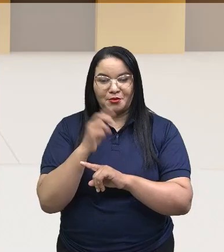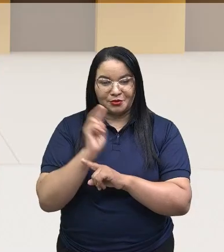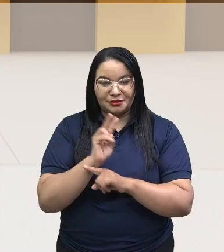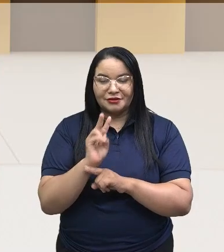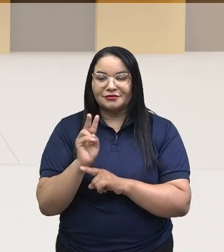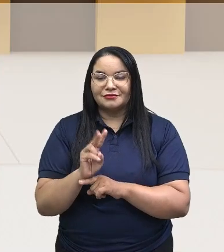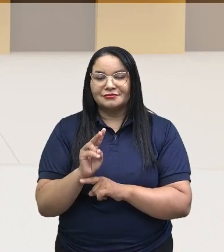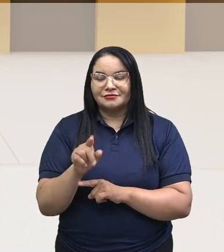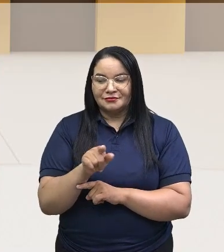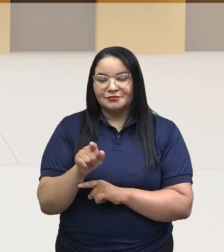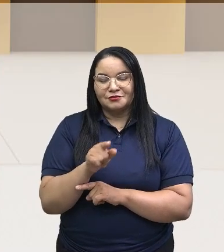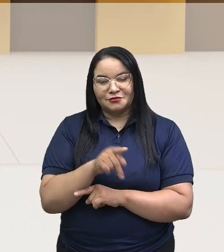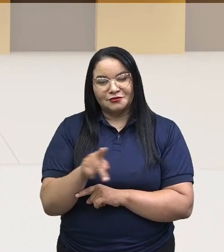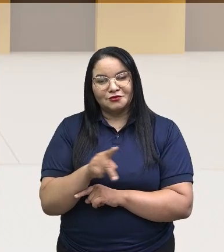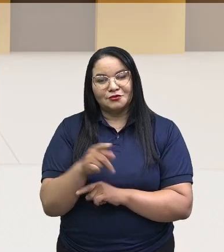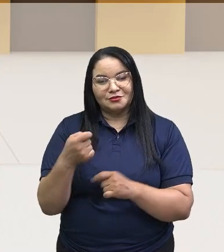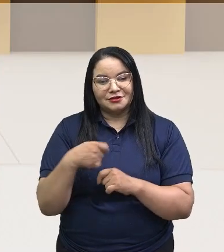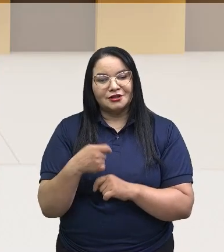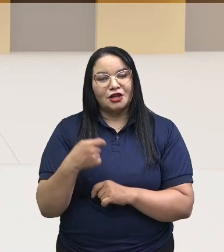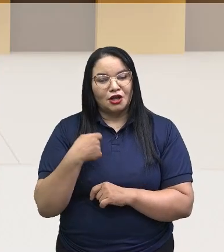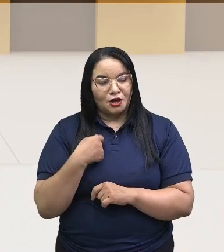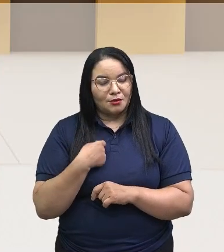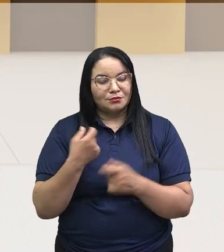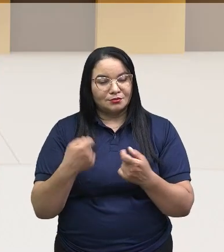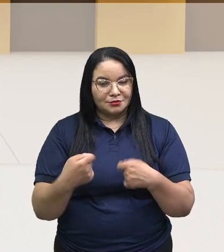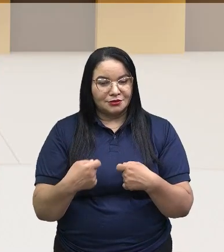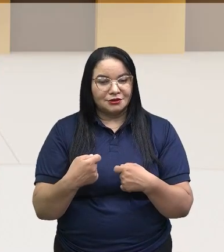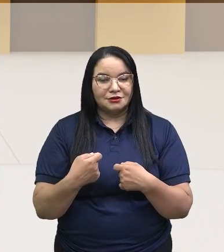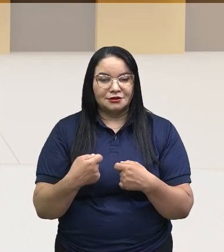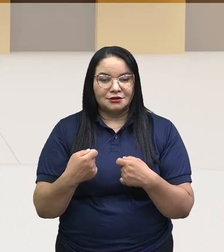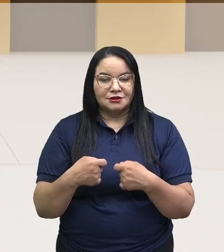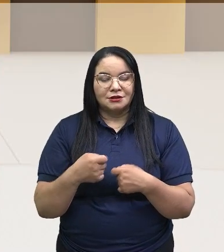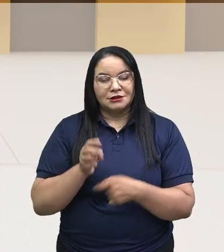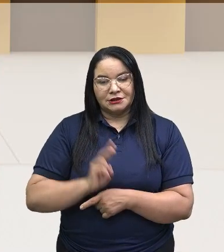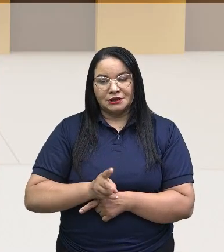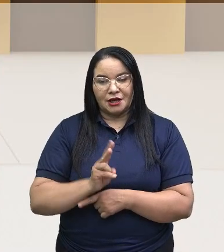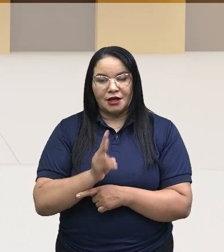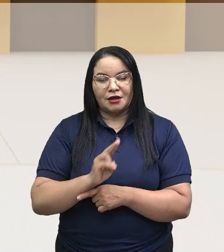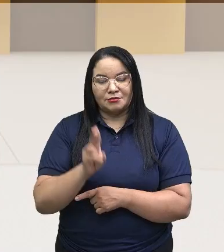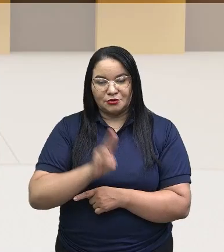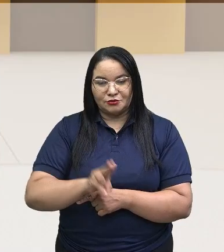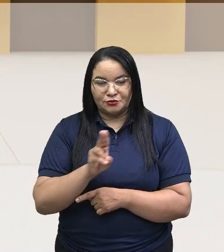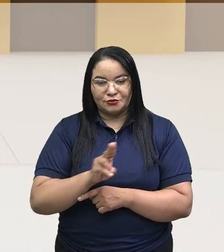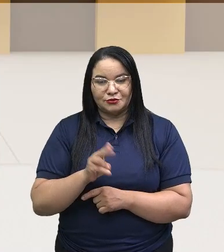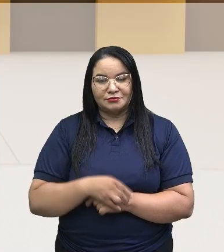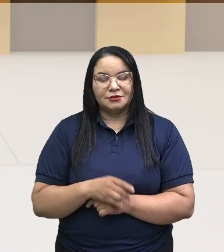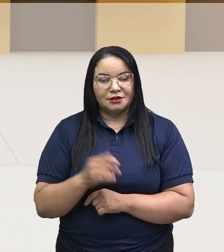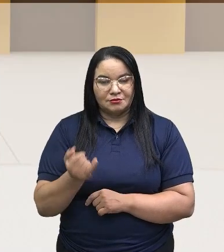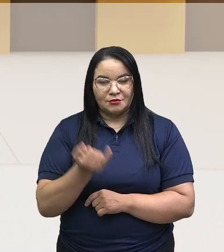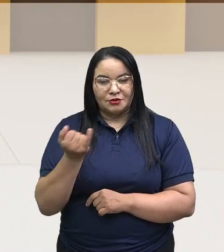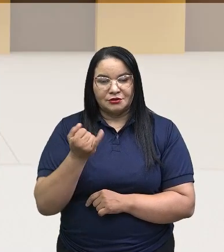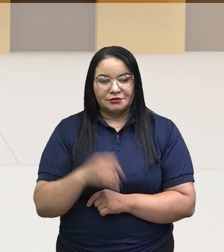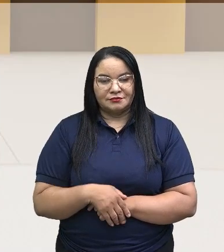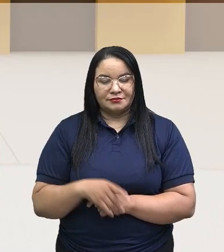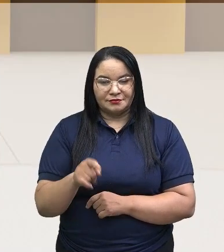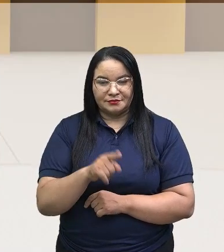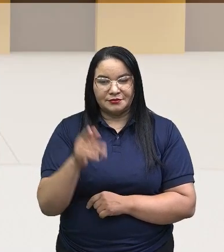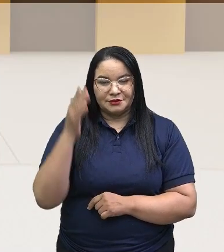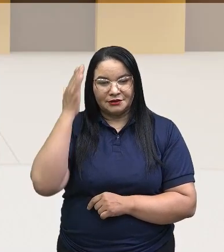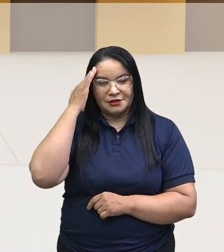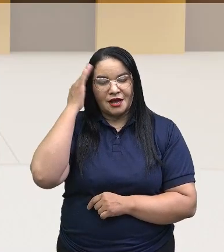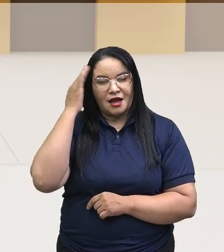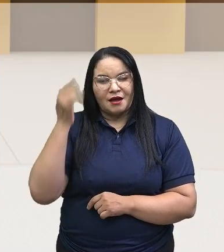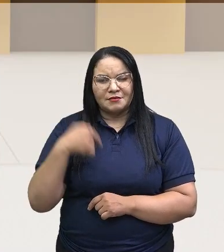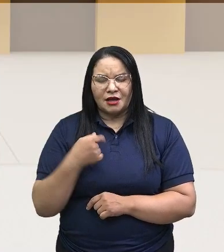se ela tinha usado, porque eu não dispenso protetor solar porque é importante. Sabiam, pessoal, que quando eu não coloco